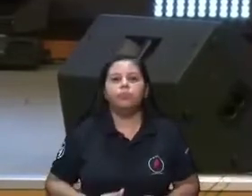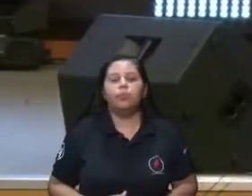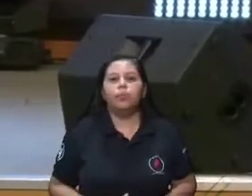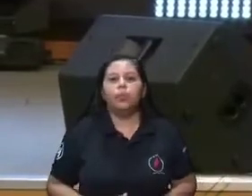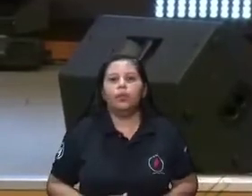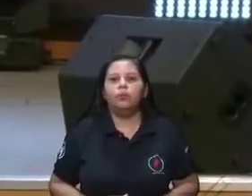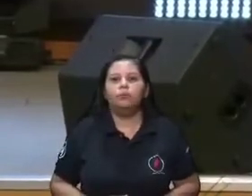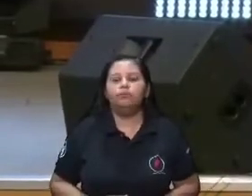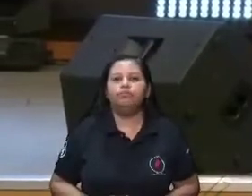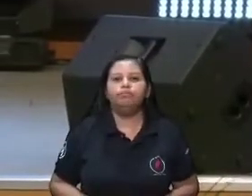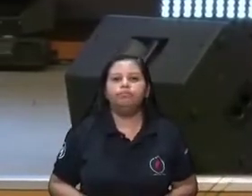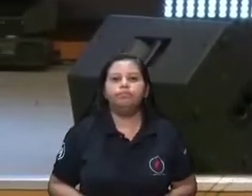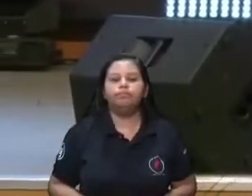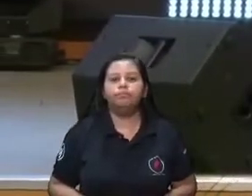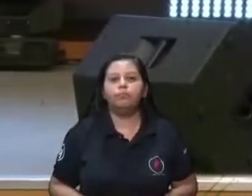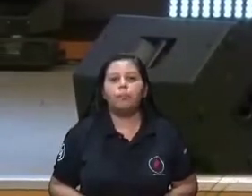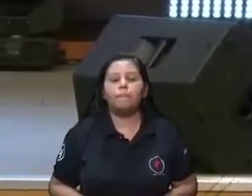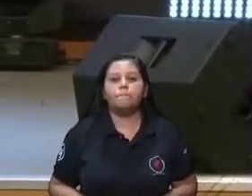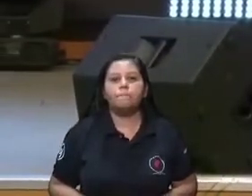Teu,